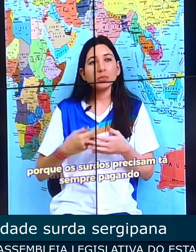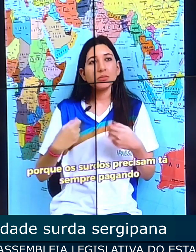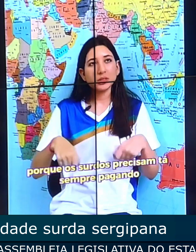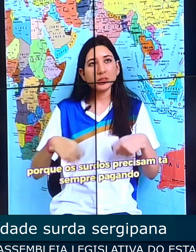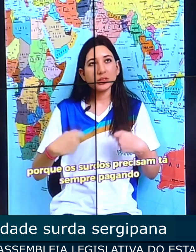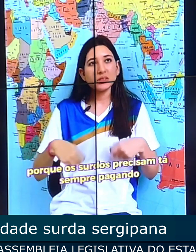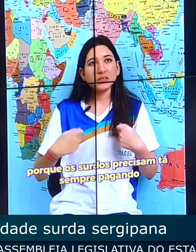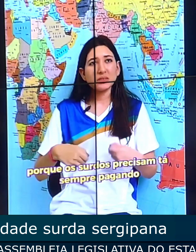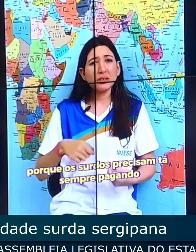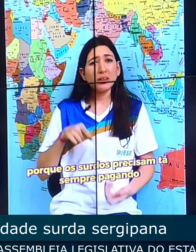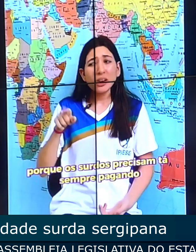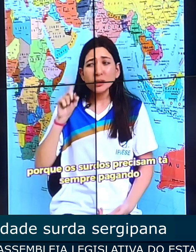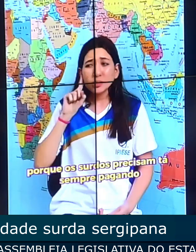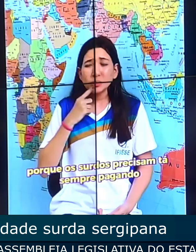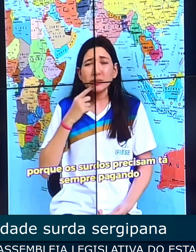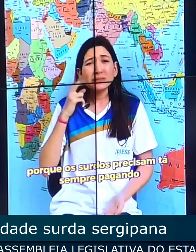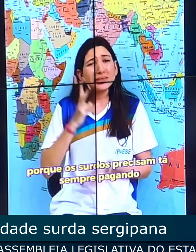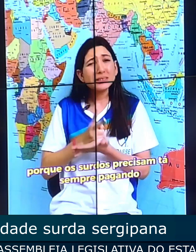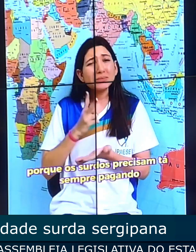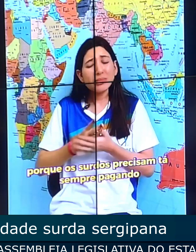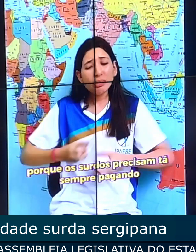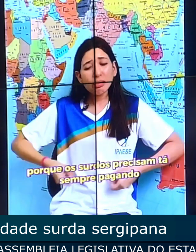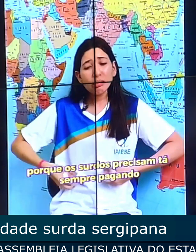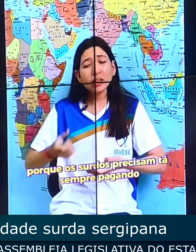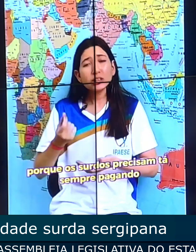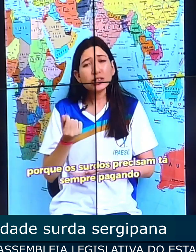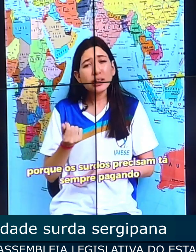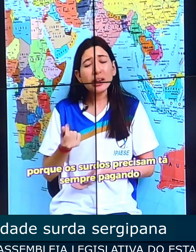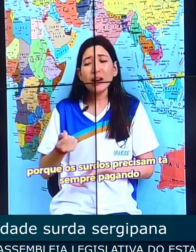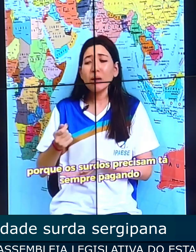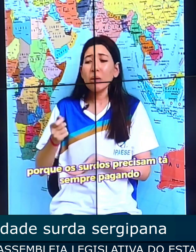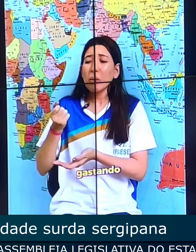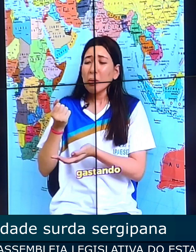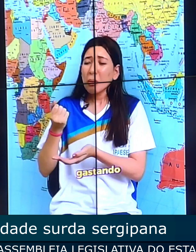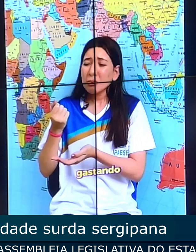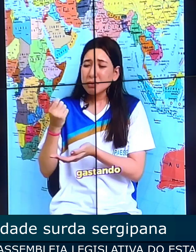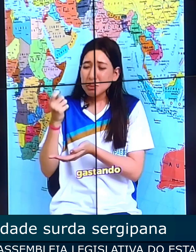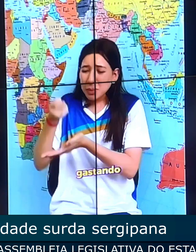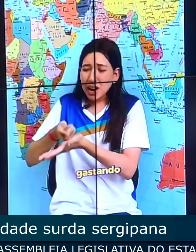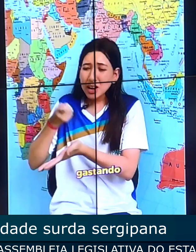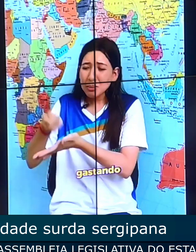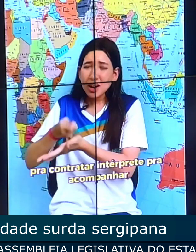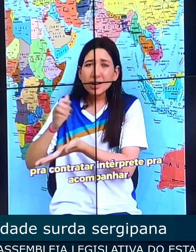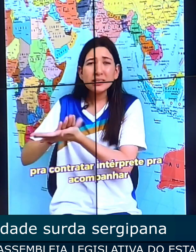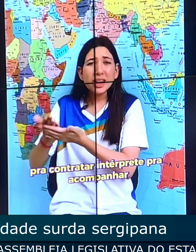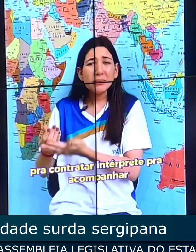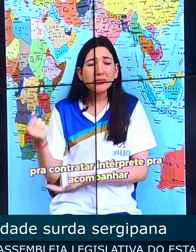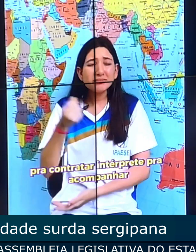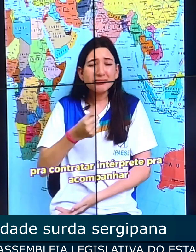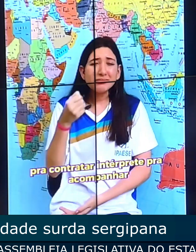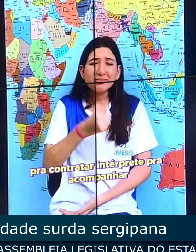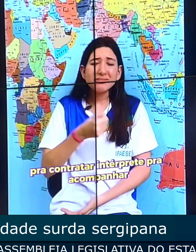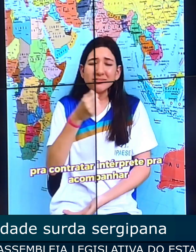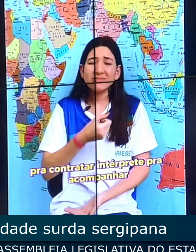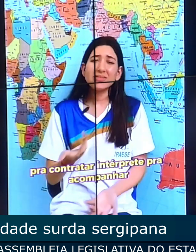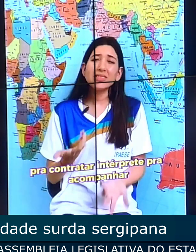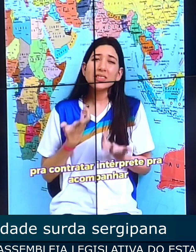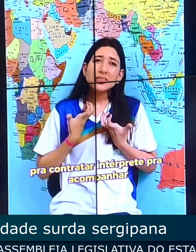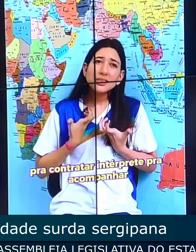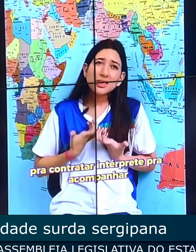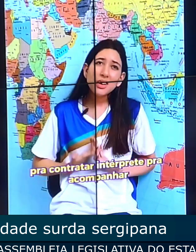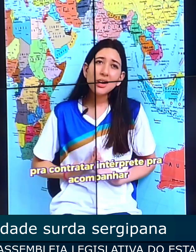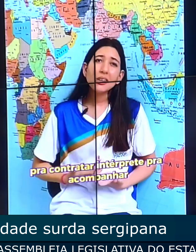Libras, porque os surdos precisam estar sempre pagando, gastando para contratar intérpretes,